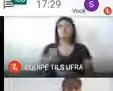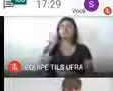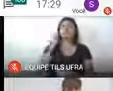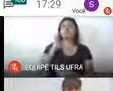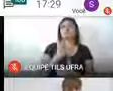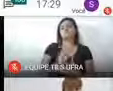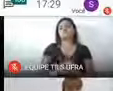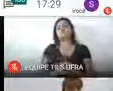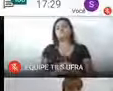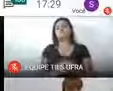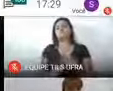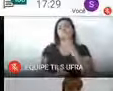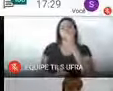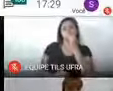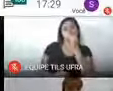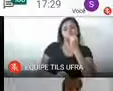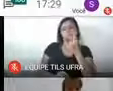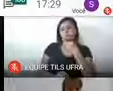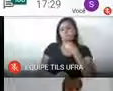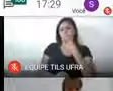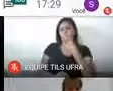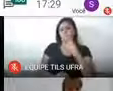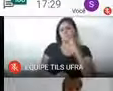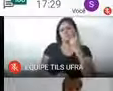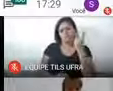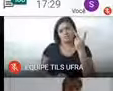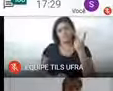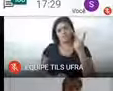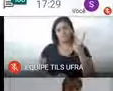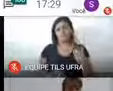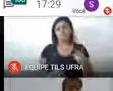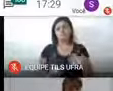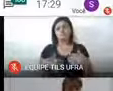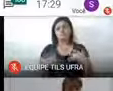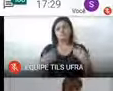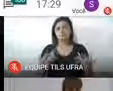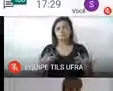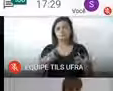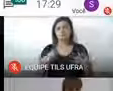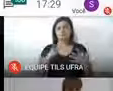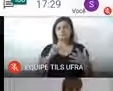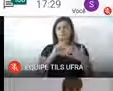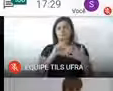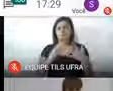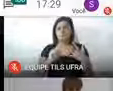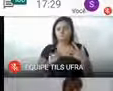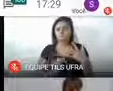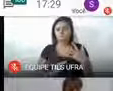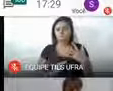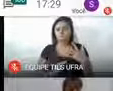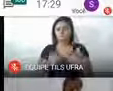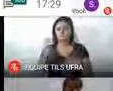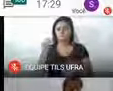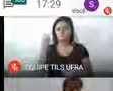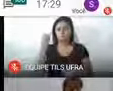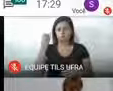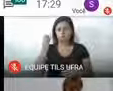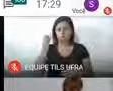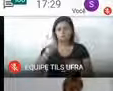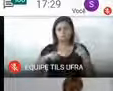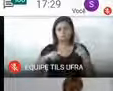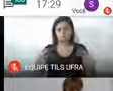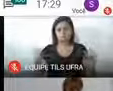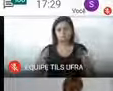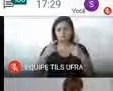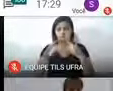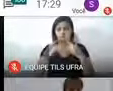não pode falar. Né? Então, esses fatores são fatores importantíssimos na variação